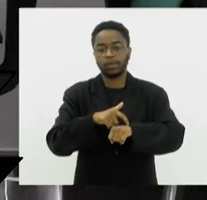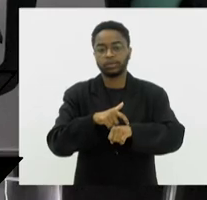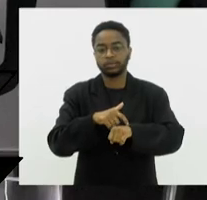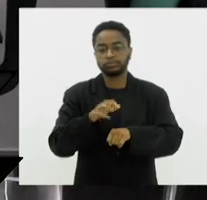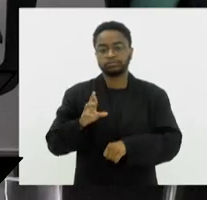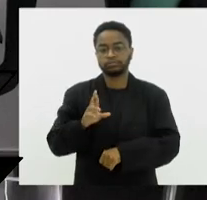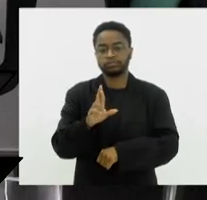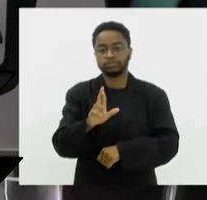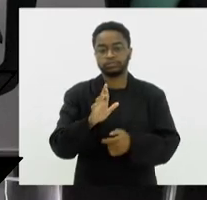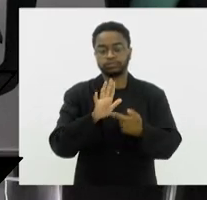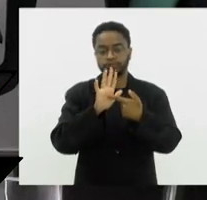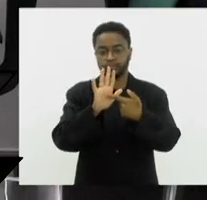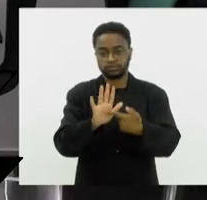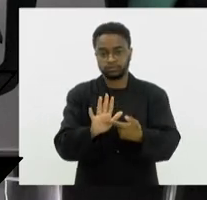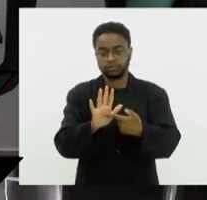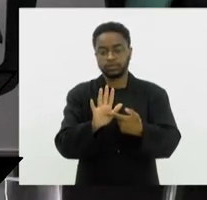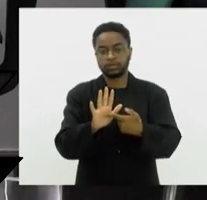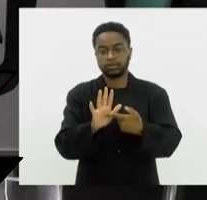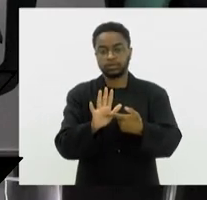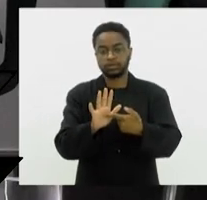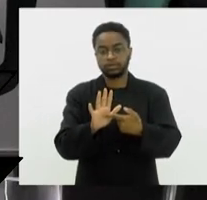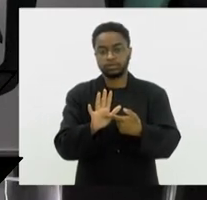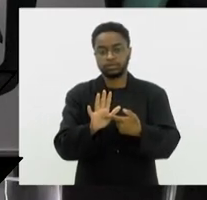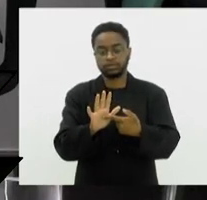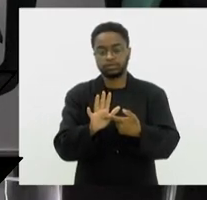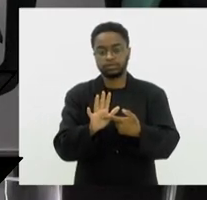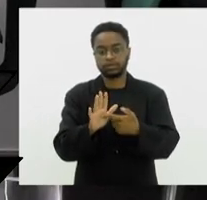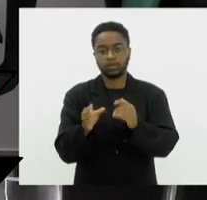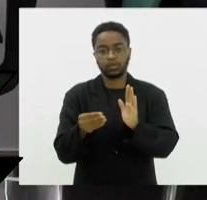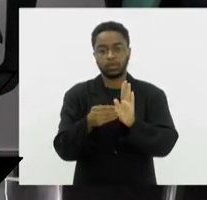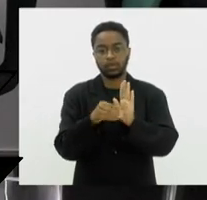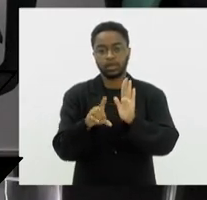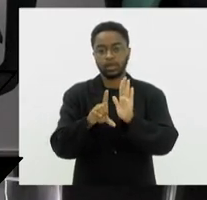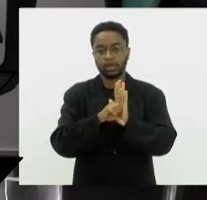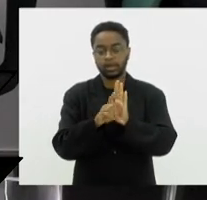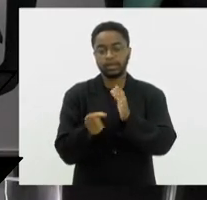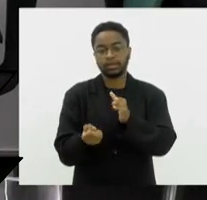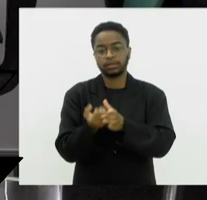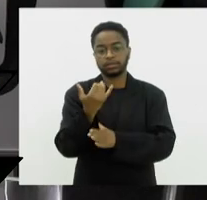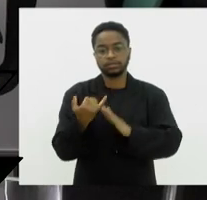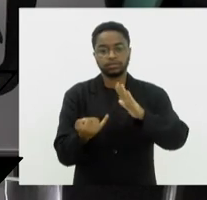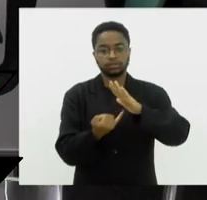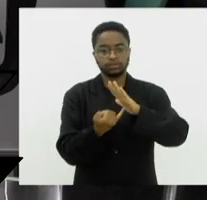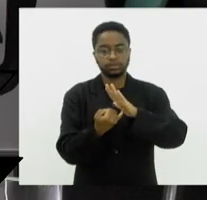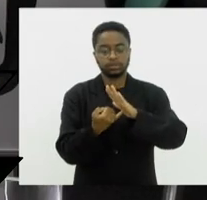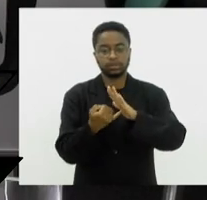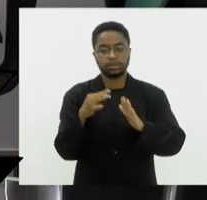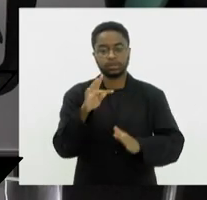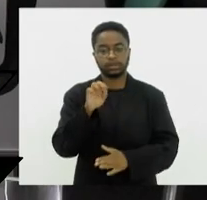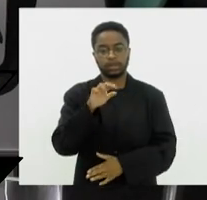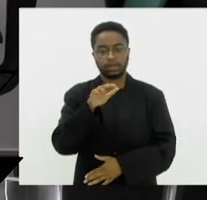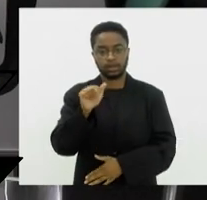representação, colocasse a lei de criação do Instituto de Terra